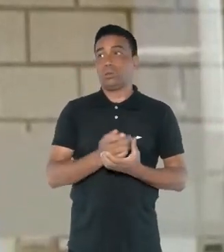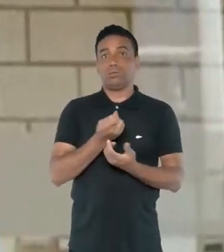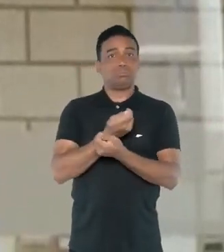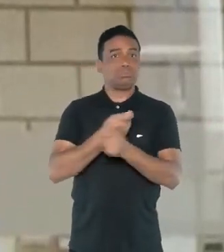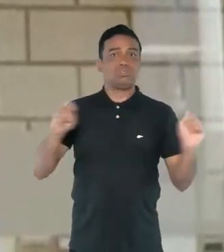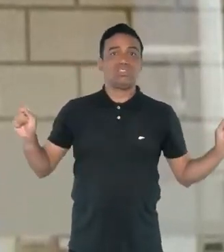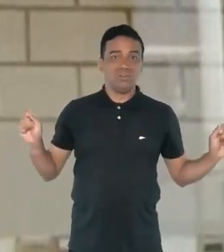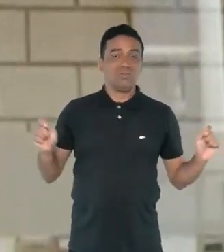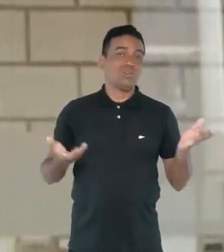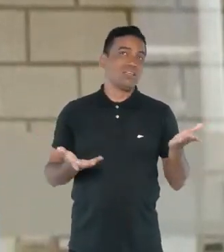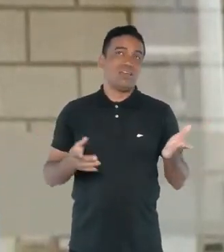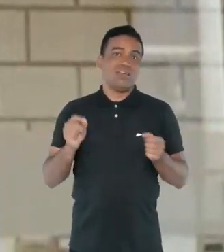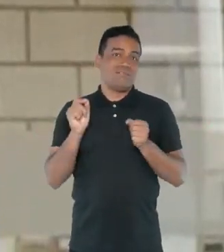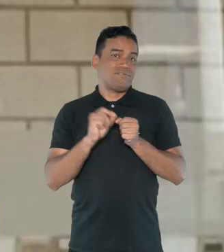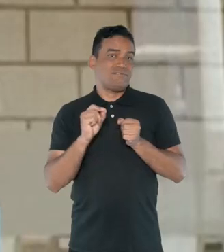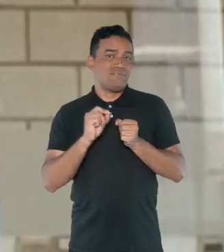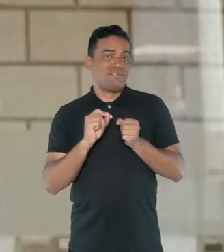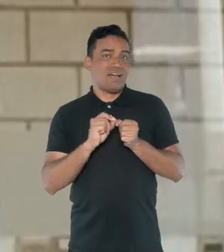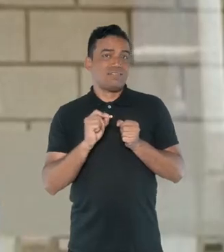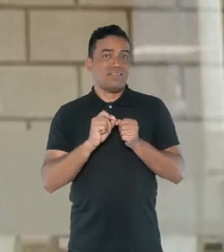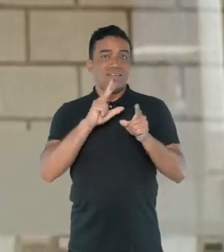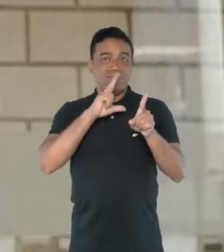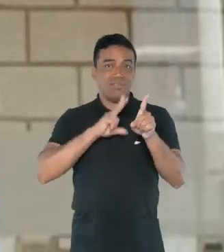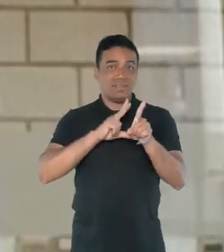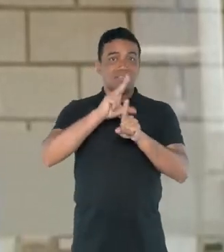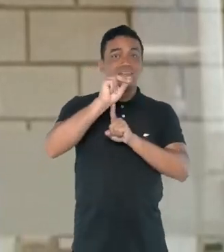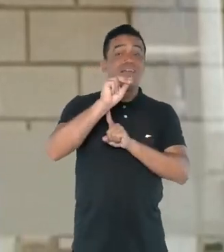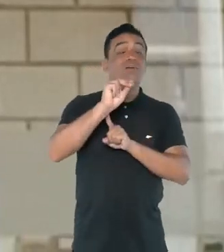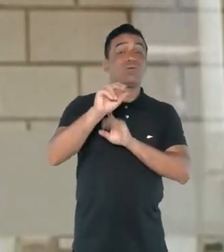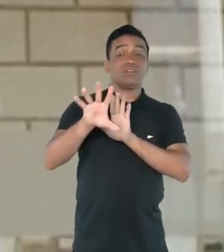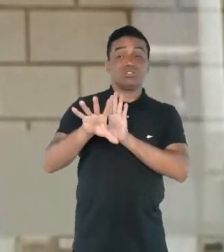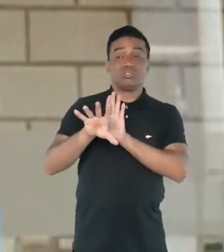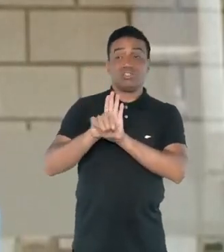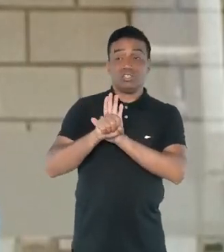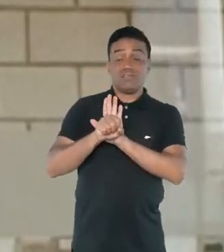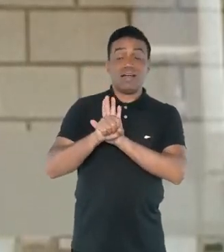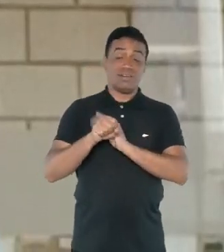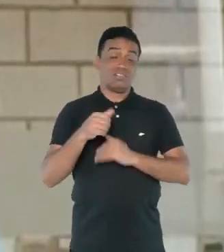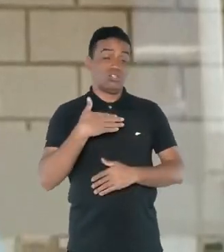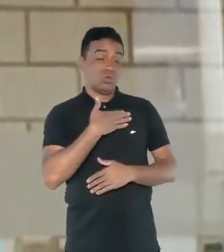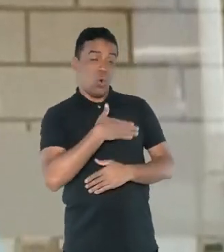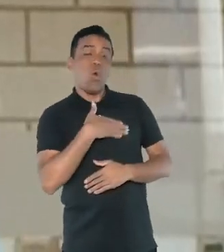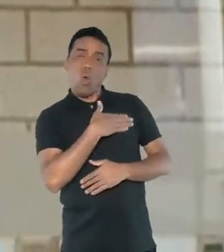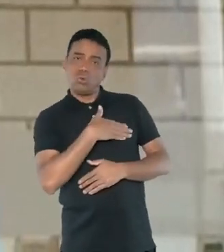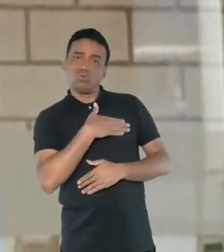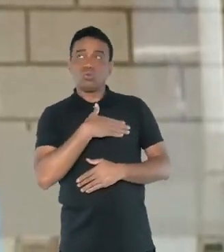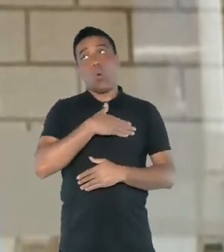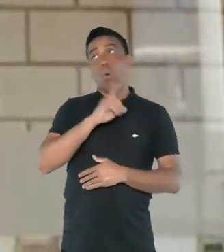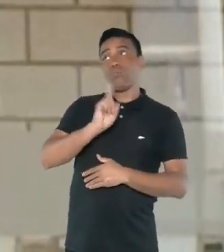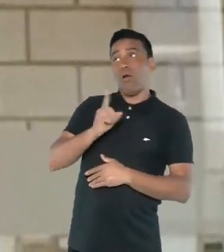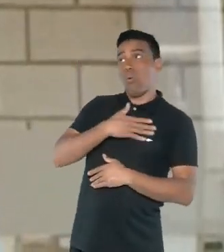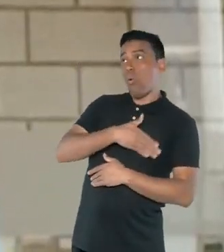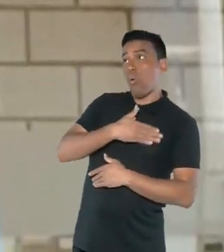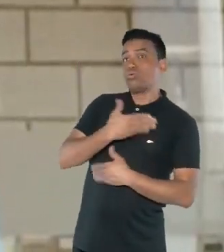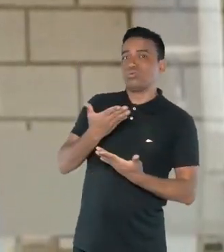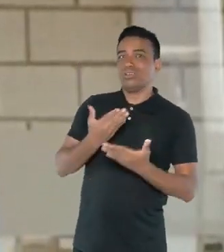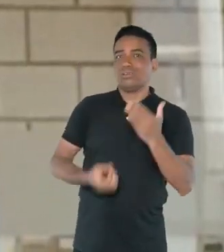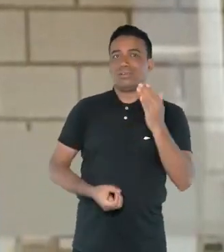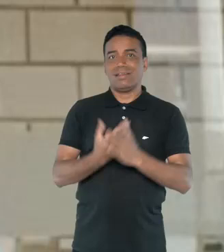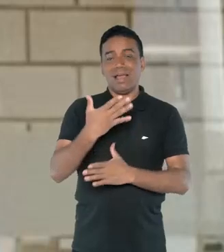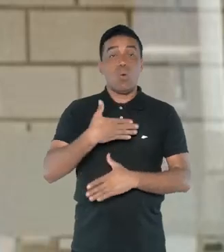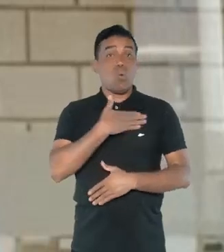então, formar, vencer a subjetividade do gosto e criar, né, um